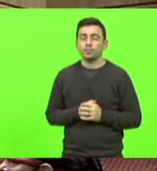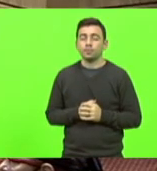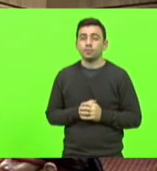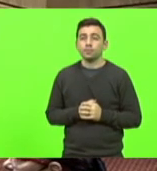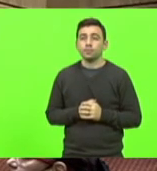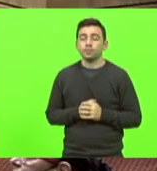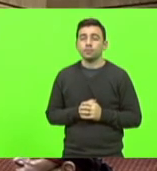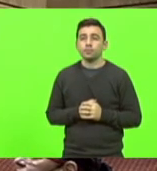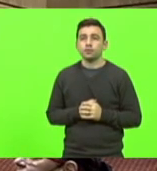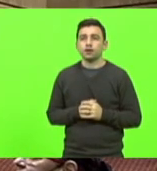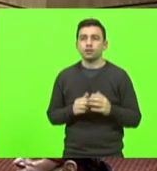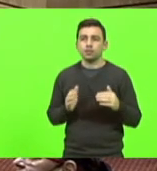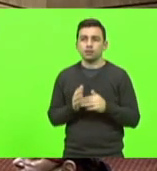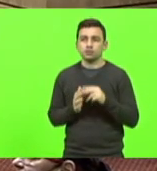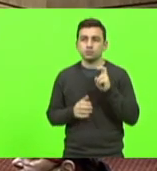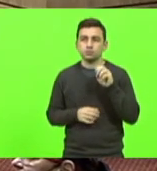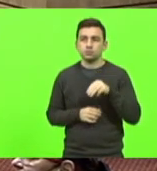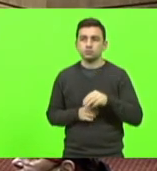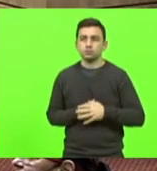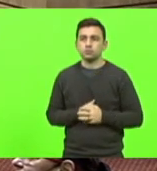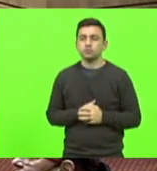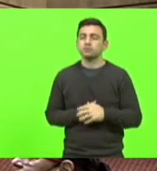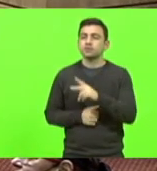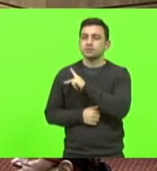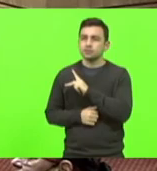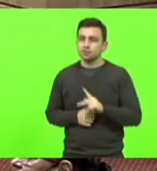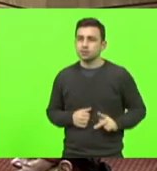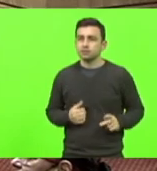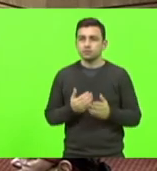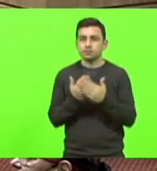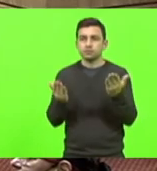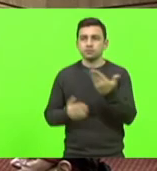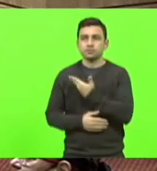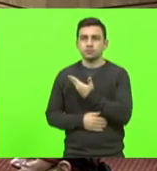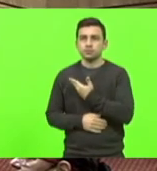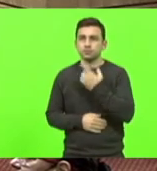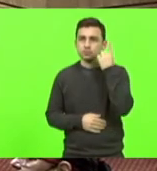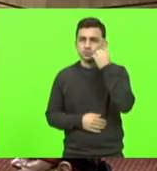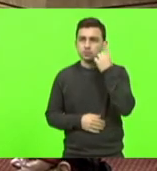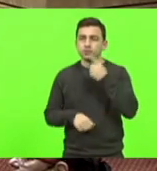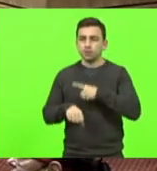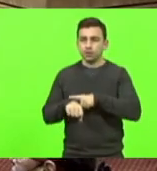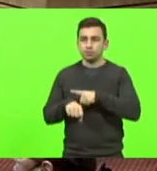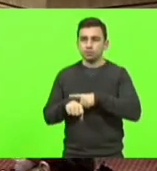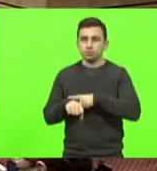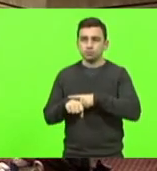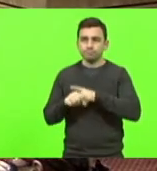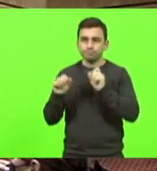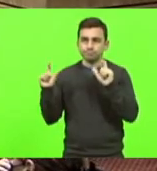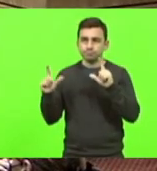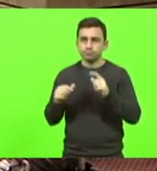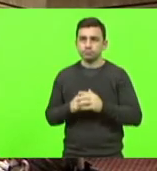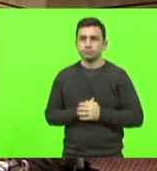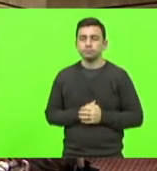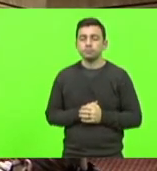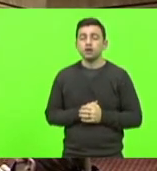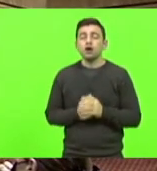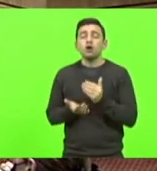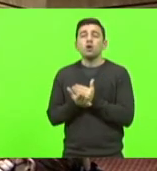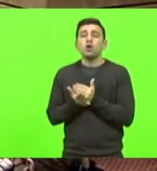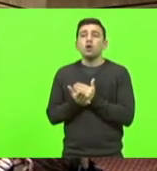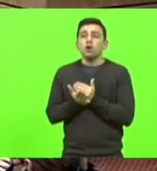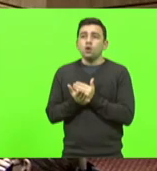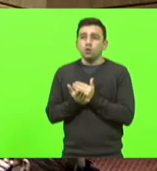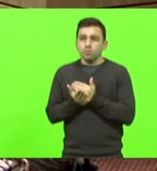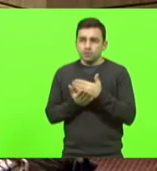para até cinco minutos senhor presidente colegas deputados o tempo na tela por gentileza desde que o projeto da